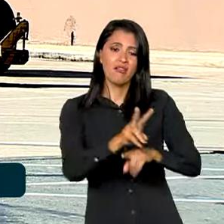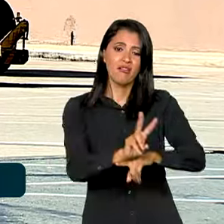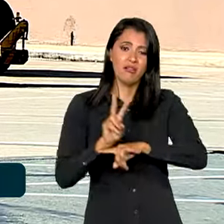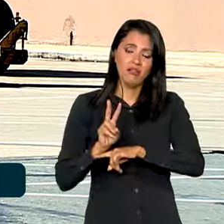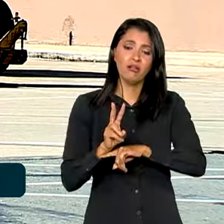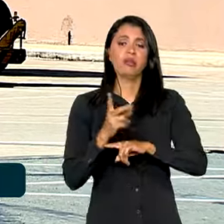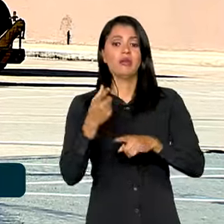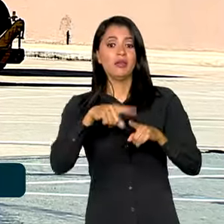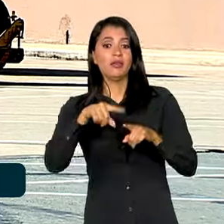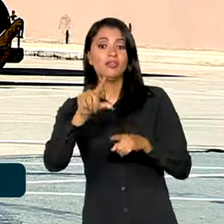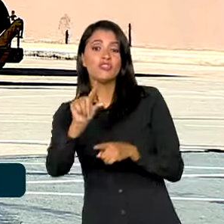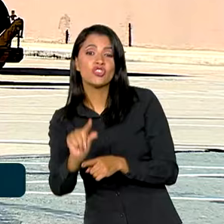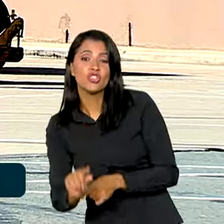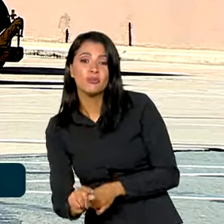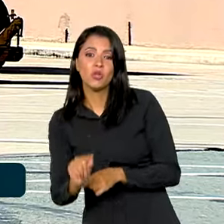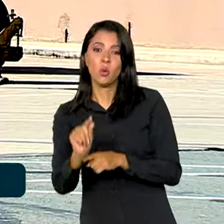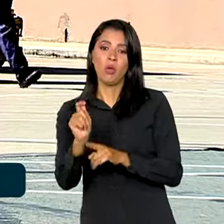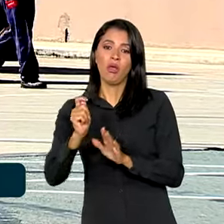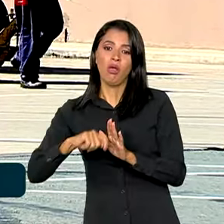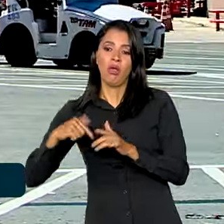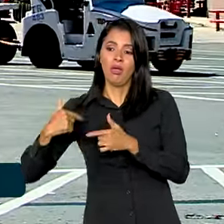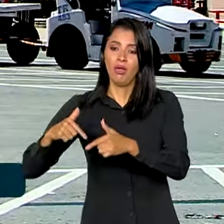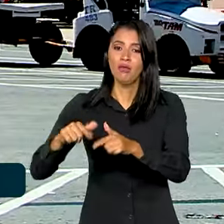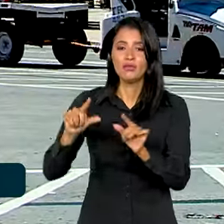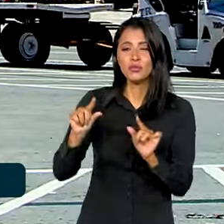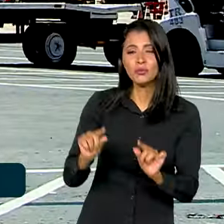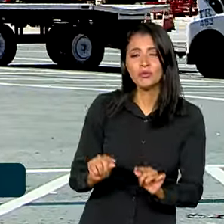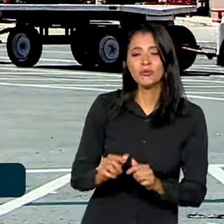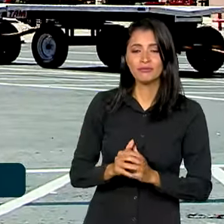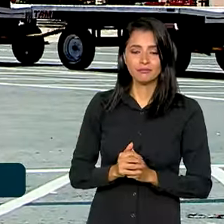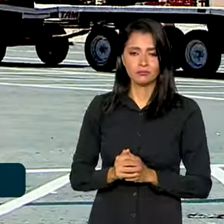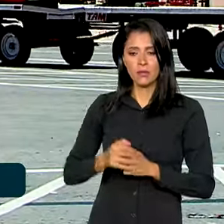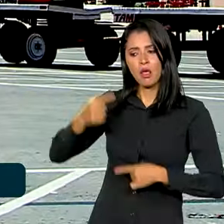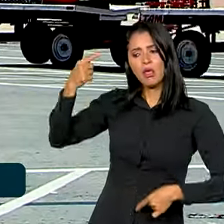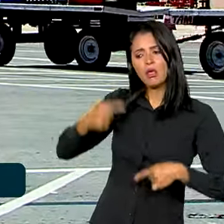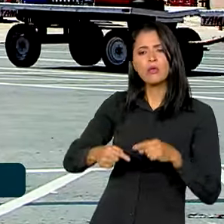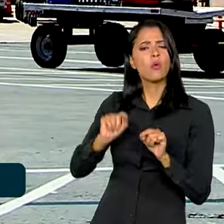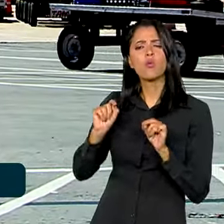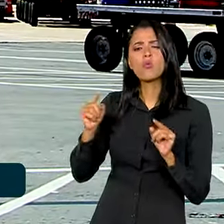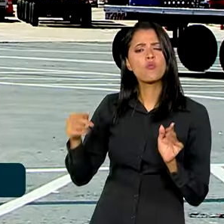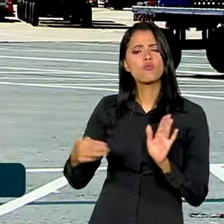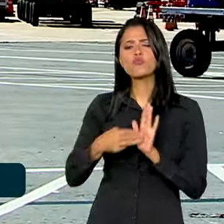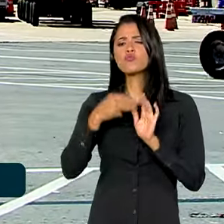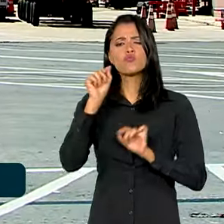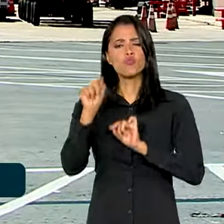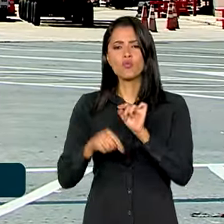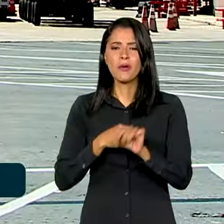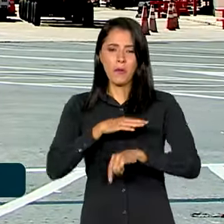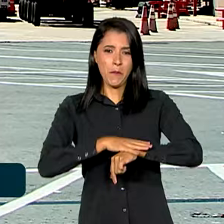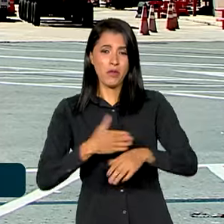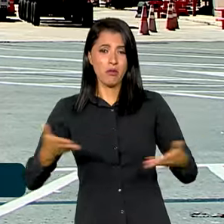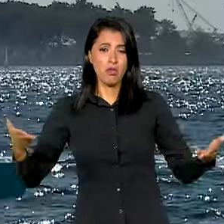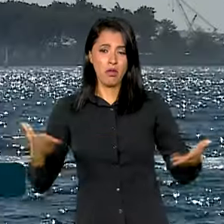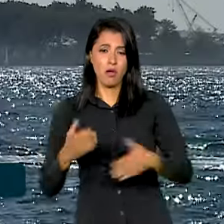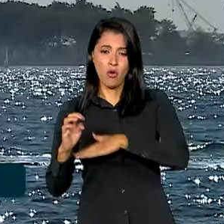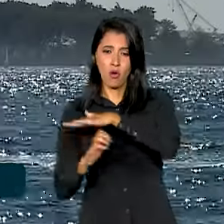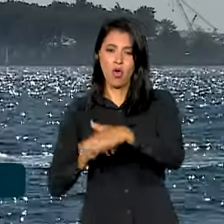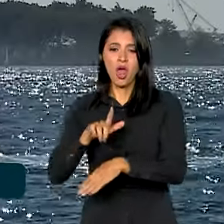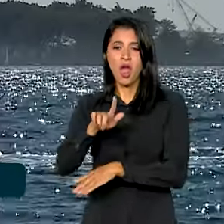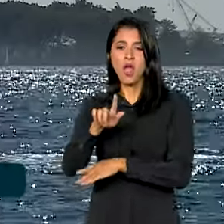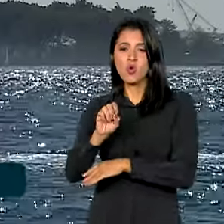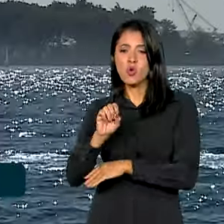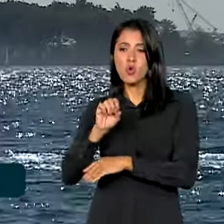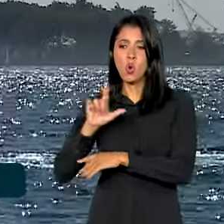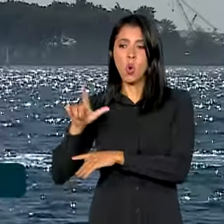e redução de passivos trabalhistas. As discussões ocorrem em um momento em que a companhia aérea Gol passa